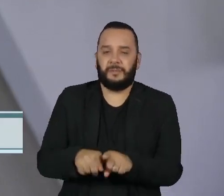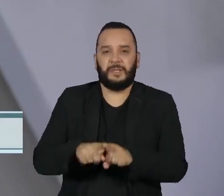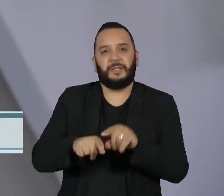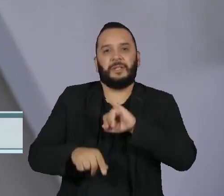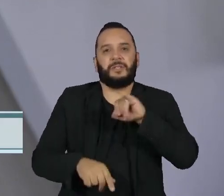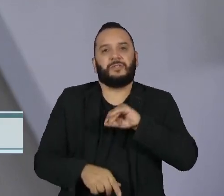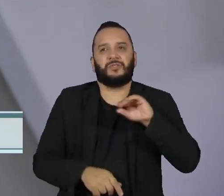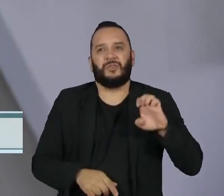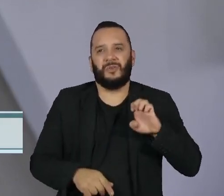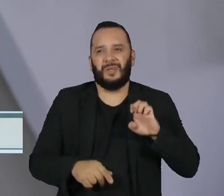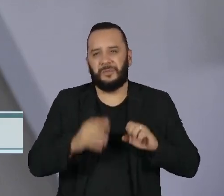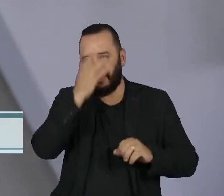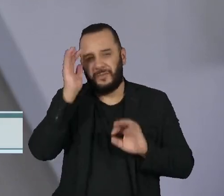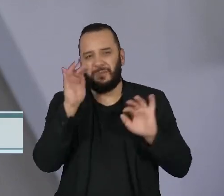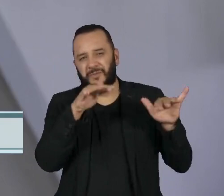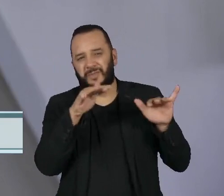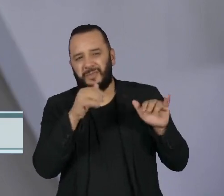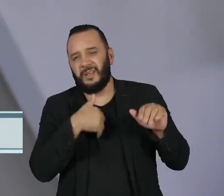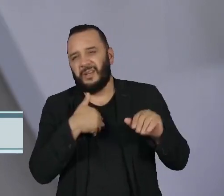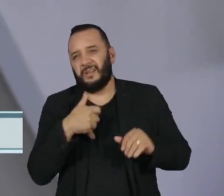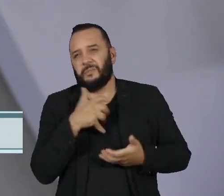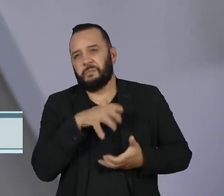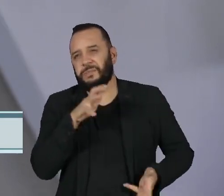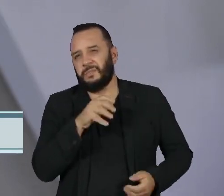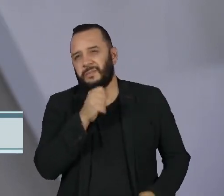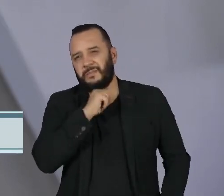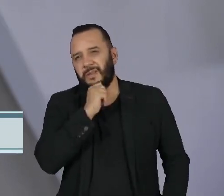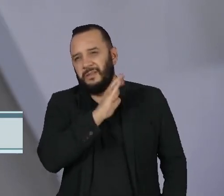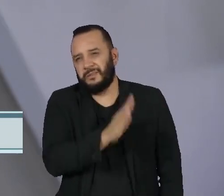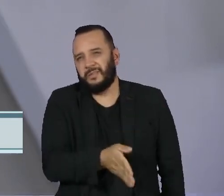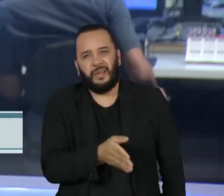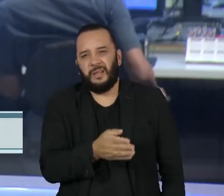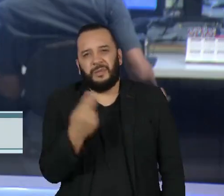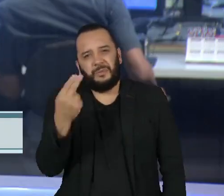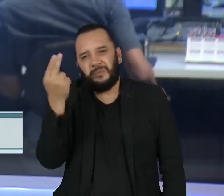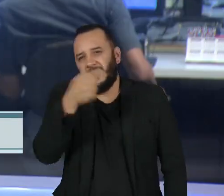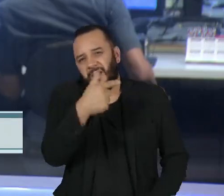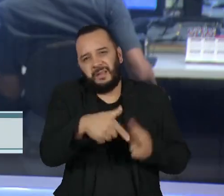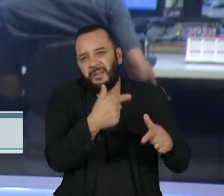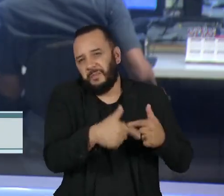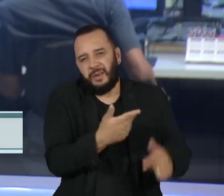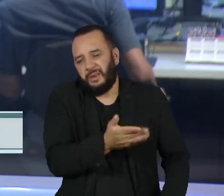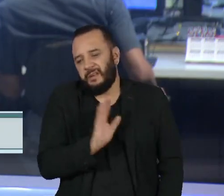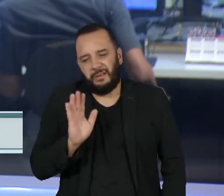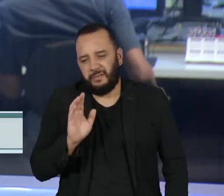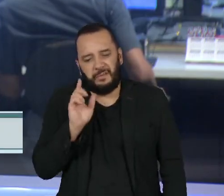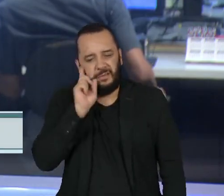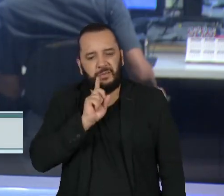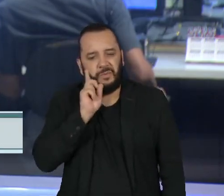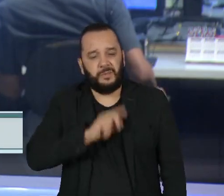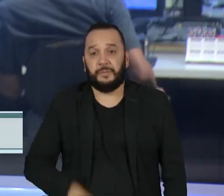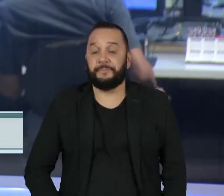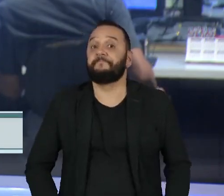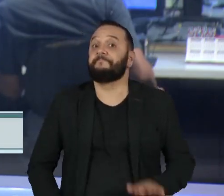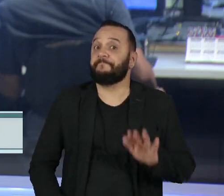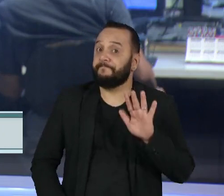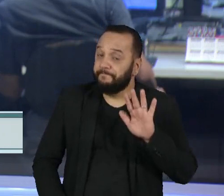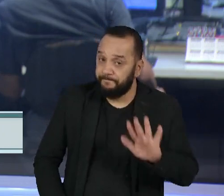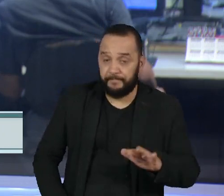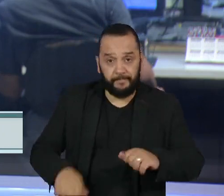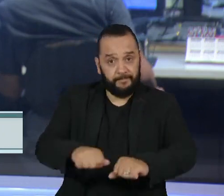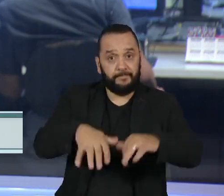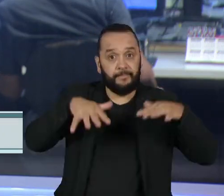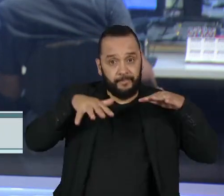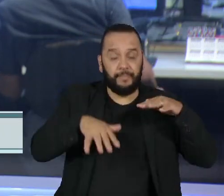como velho demais para seguir no cargo mais um mandato como se não a câmara dos deputados está